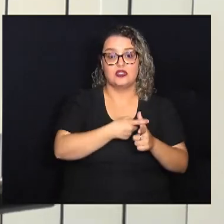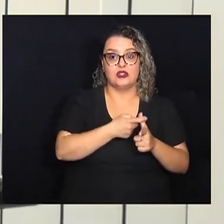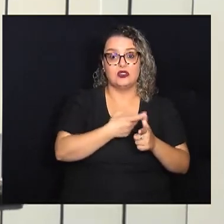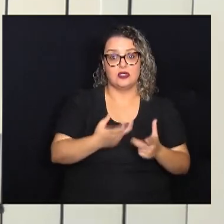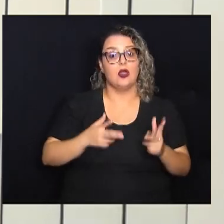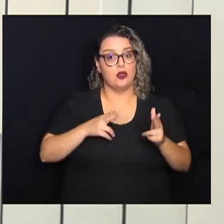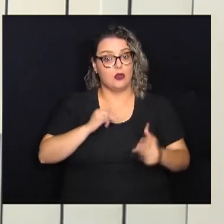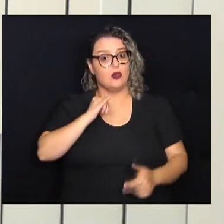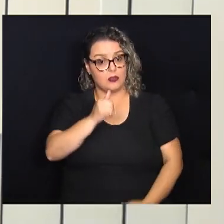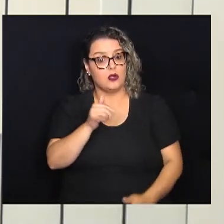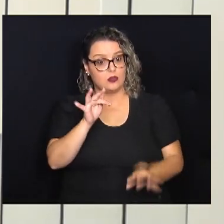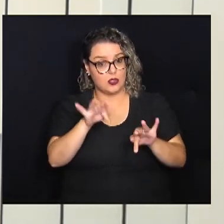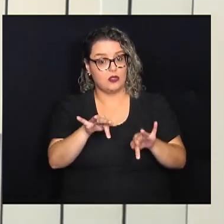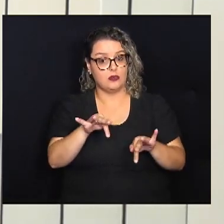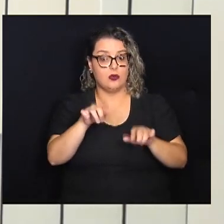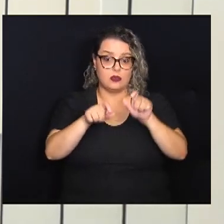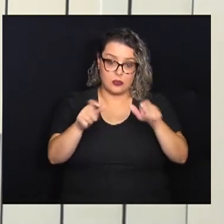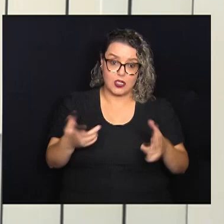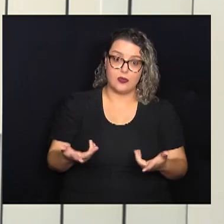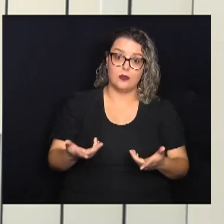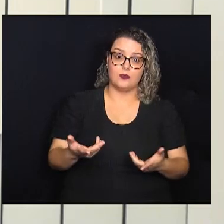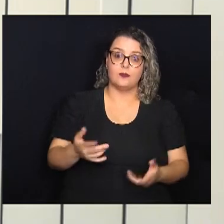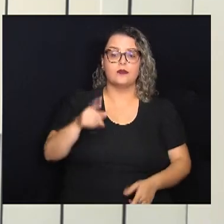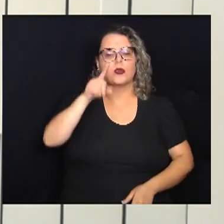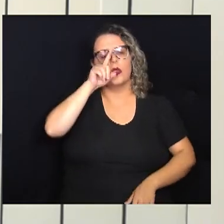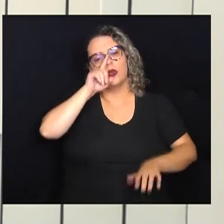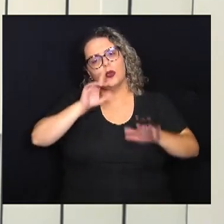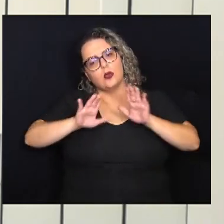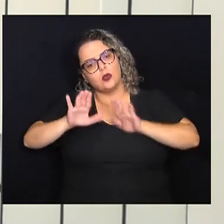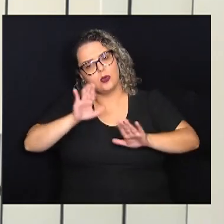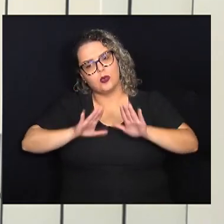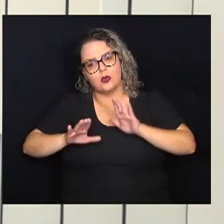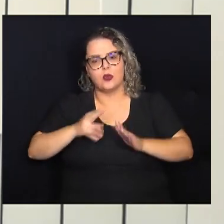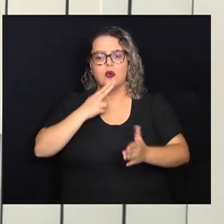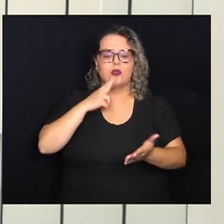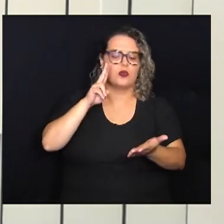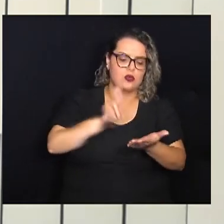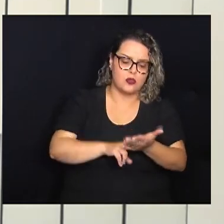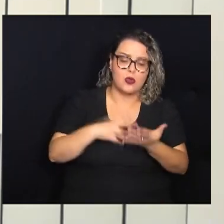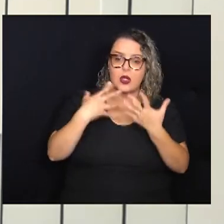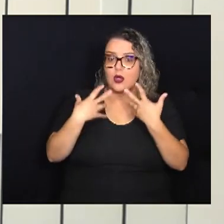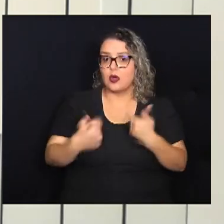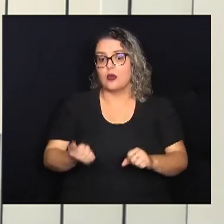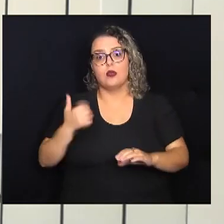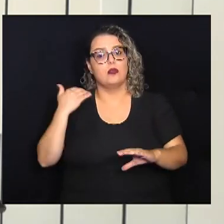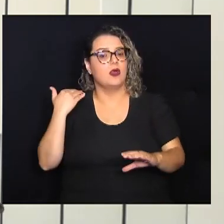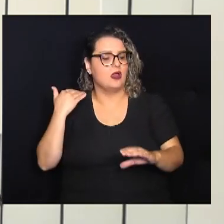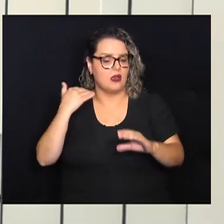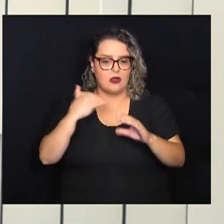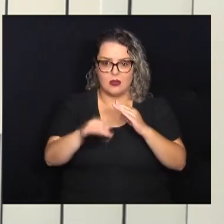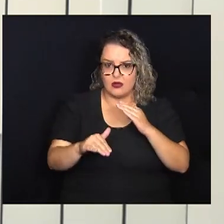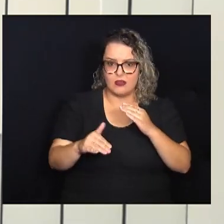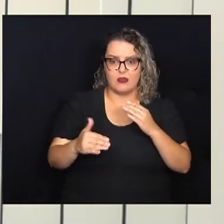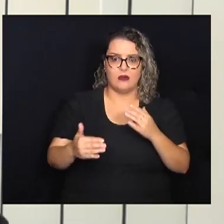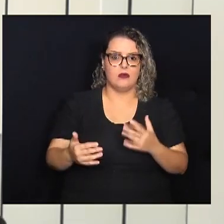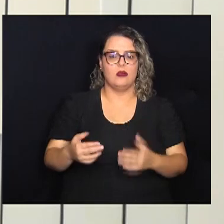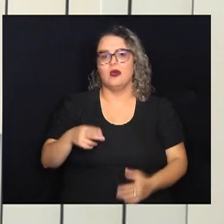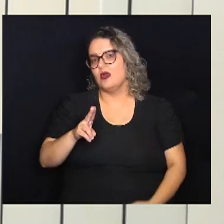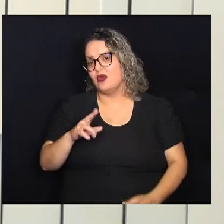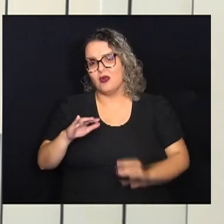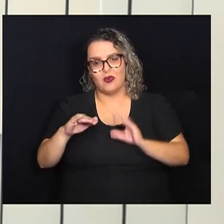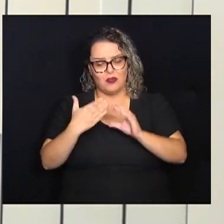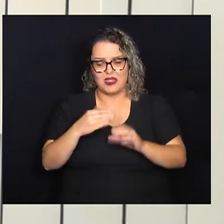ele disse aí no finalzinho, gente, olha, cuidado com cartas que você receba por e-mail ou mensagem